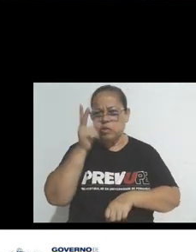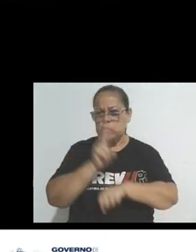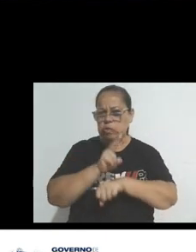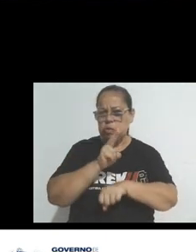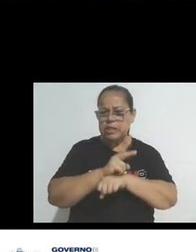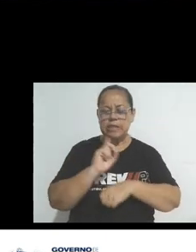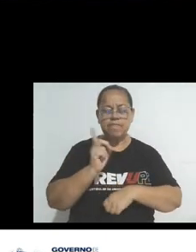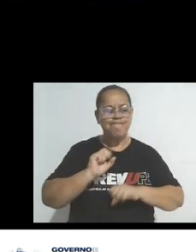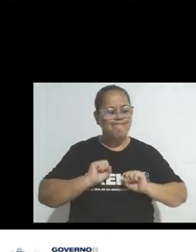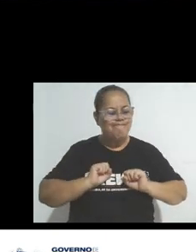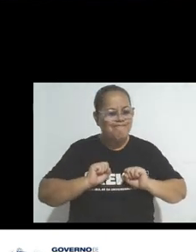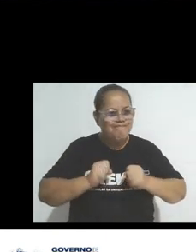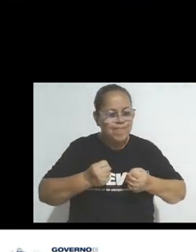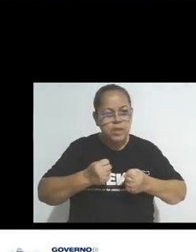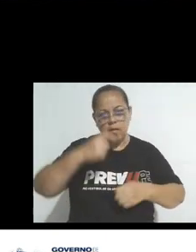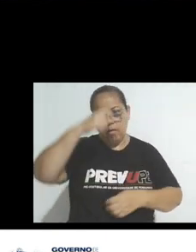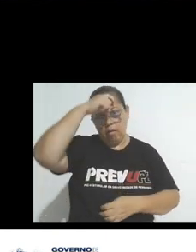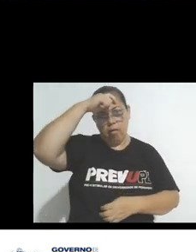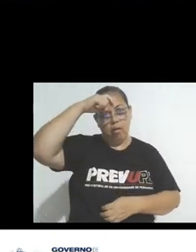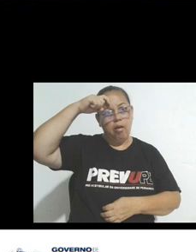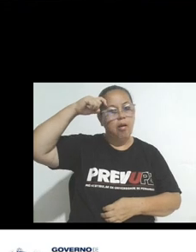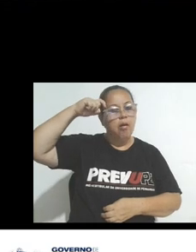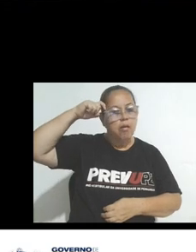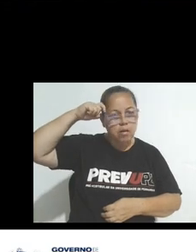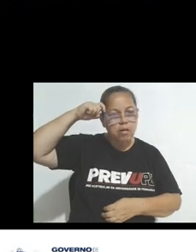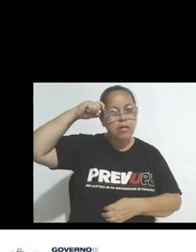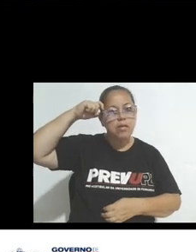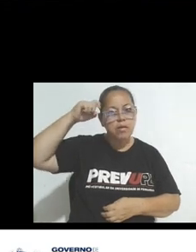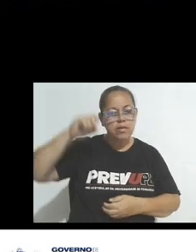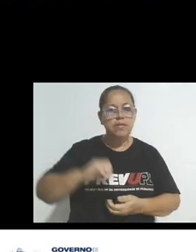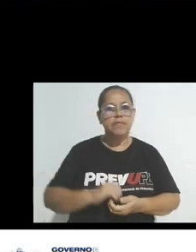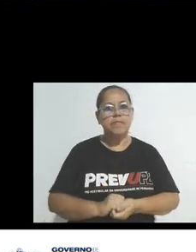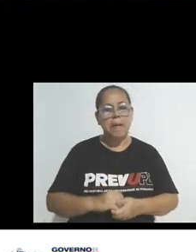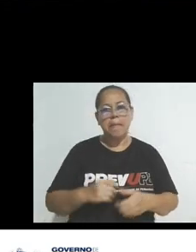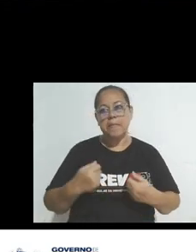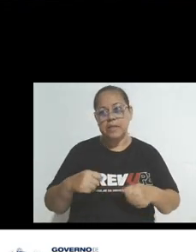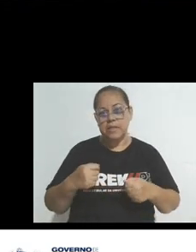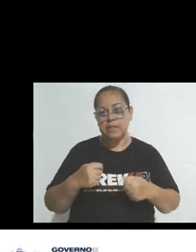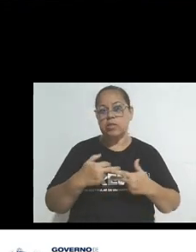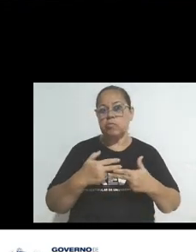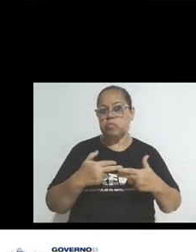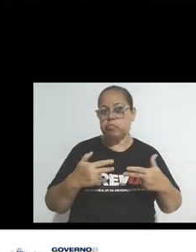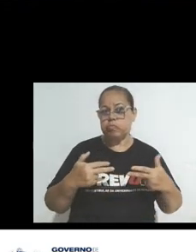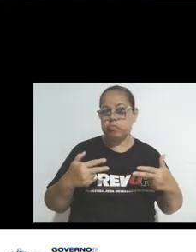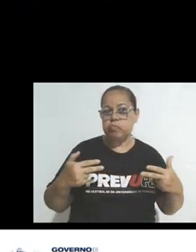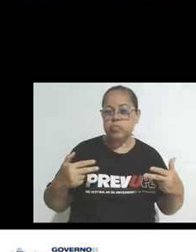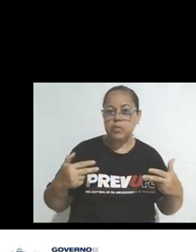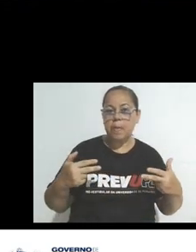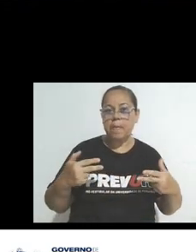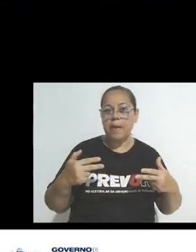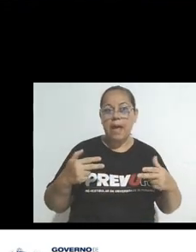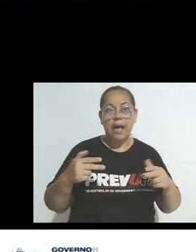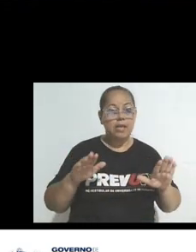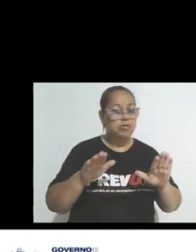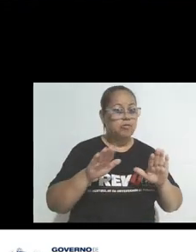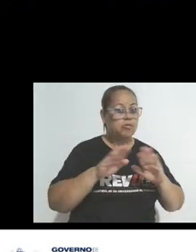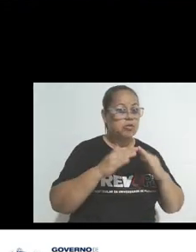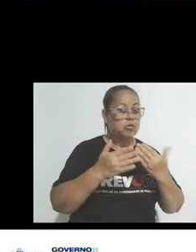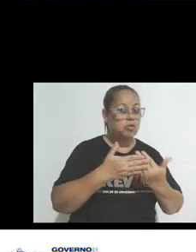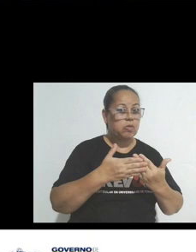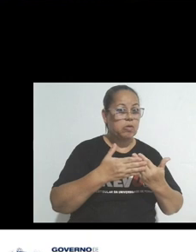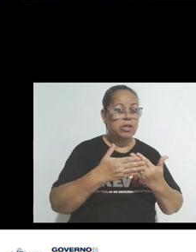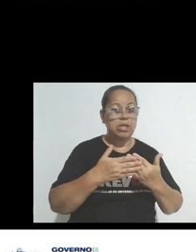agotador e desgastante ele cierra de escolas e guarderias por covid-19 incrementou o